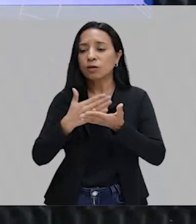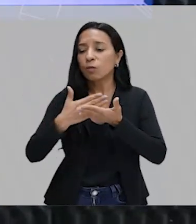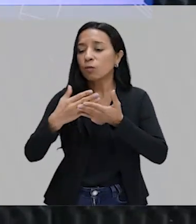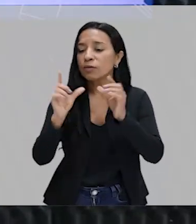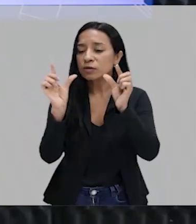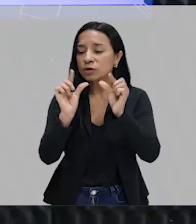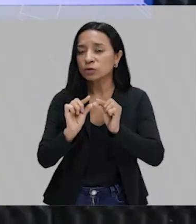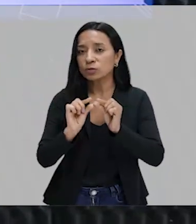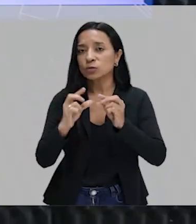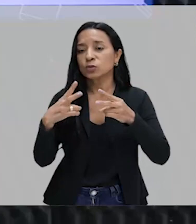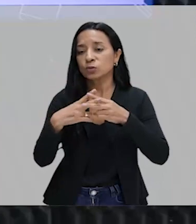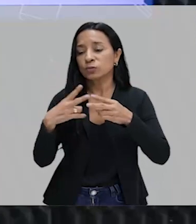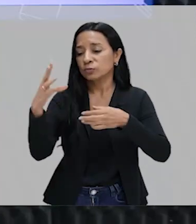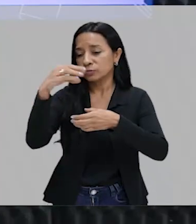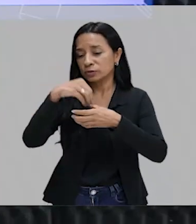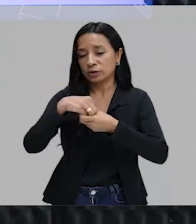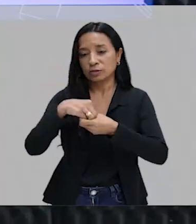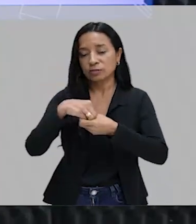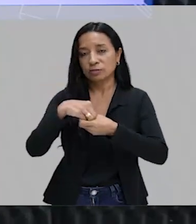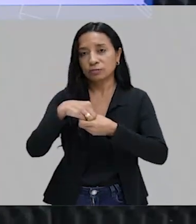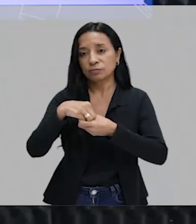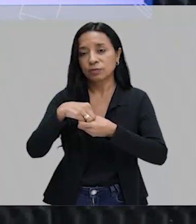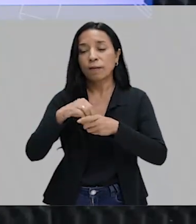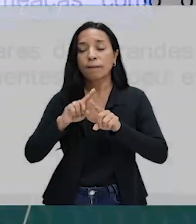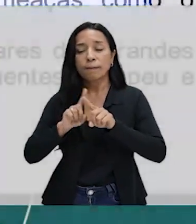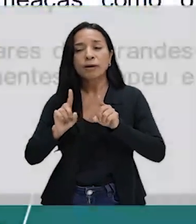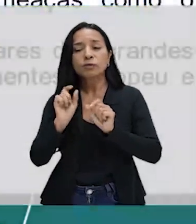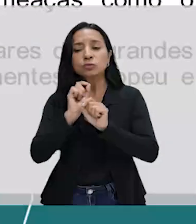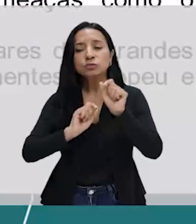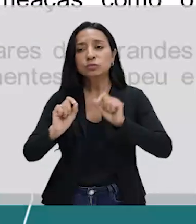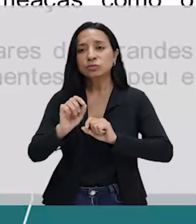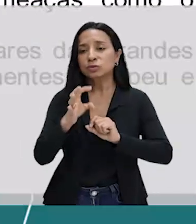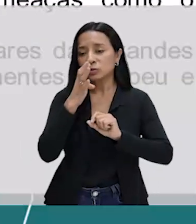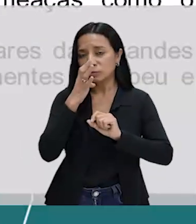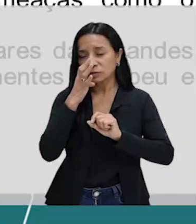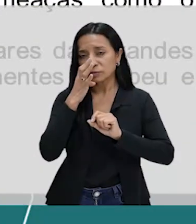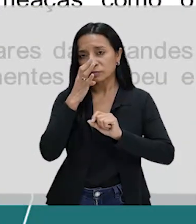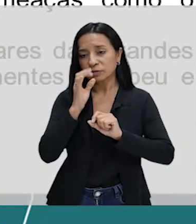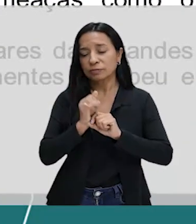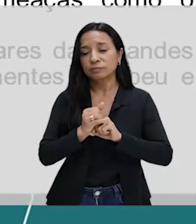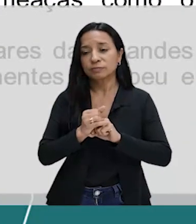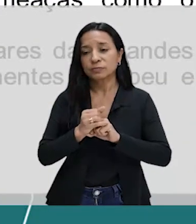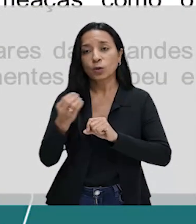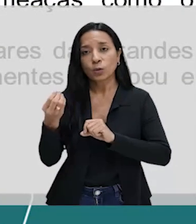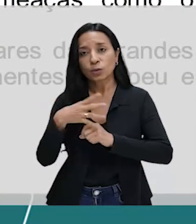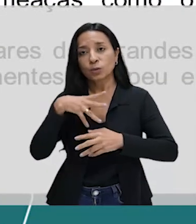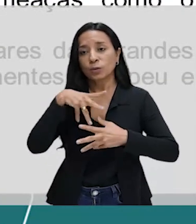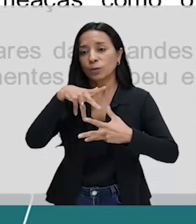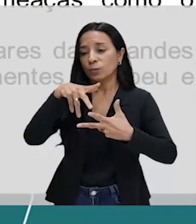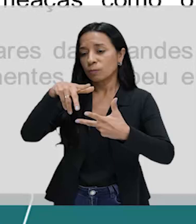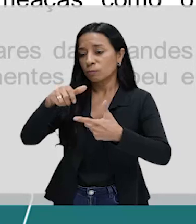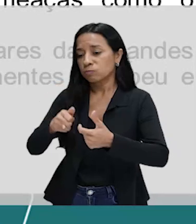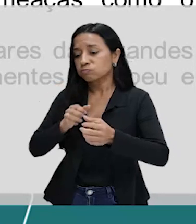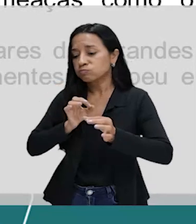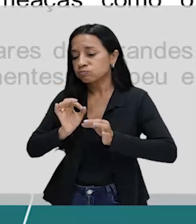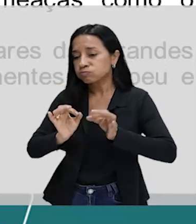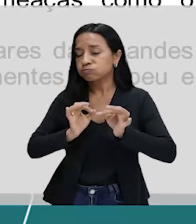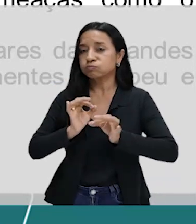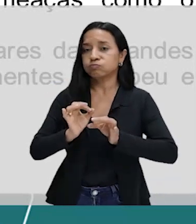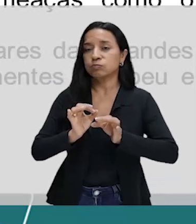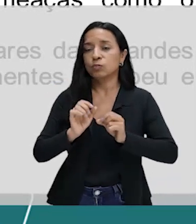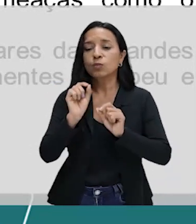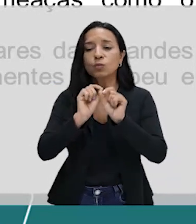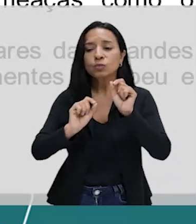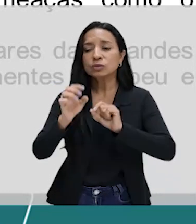ordem mundial, que vai se estabelecer com o fim da Guerra Fria, o que vai se observar, na